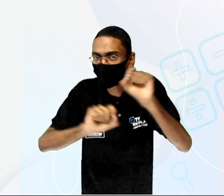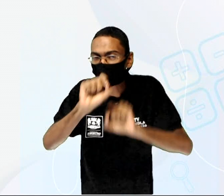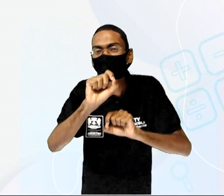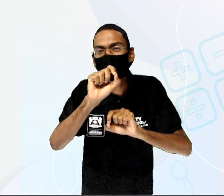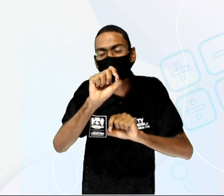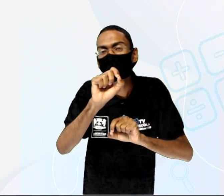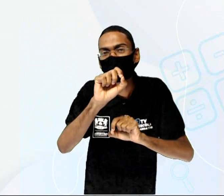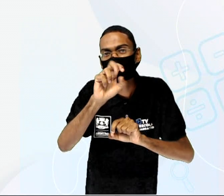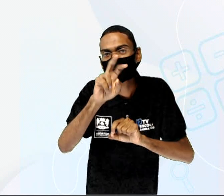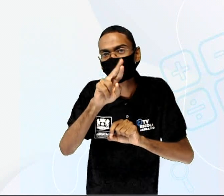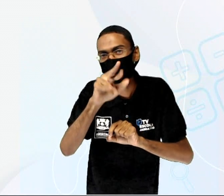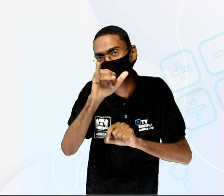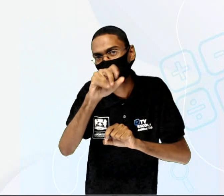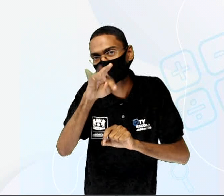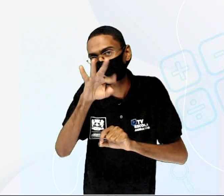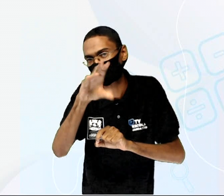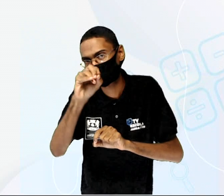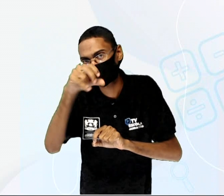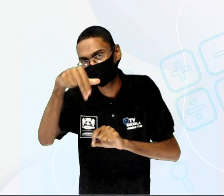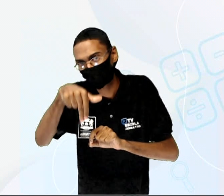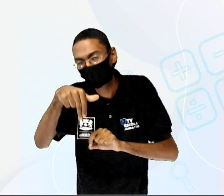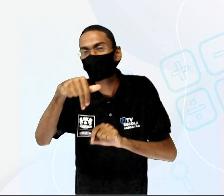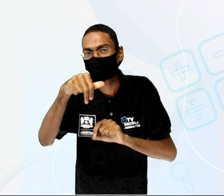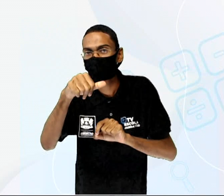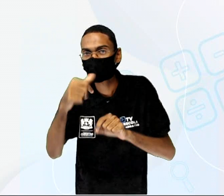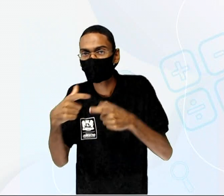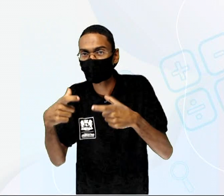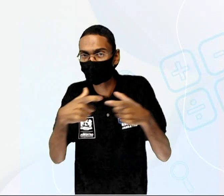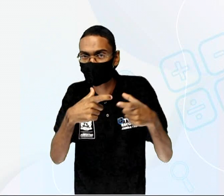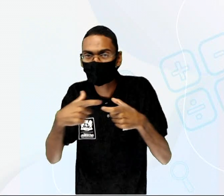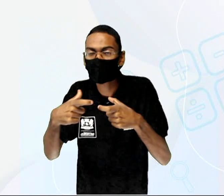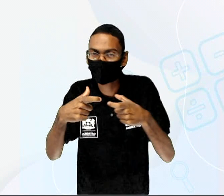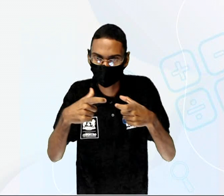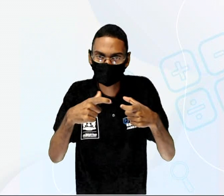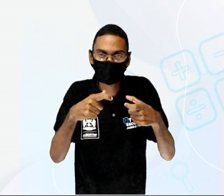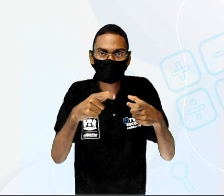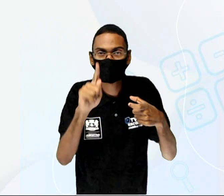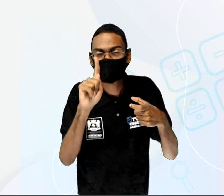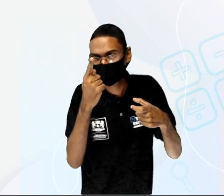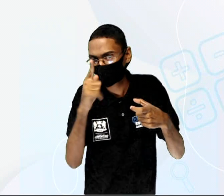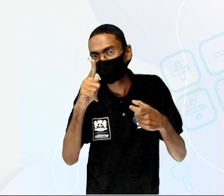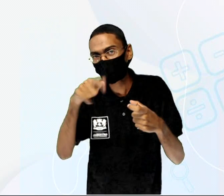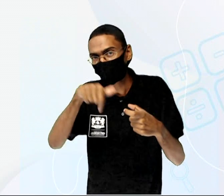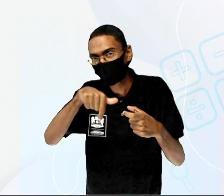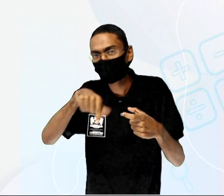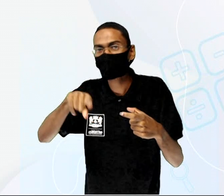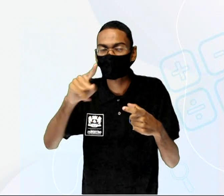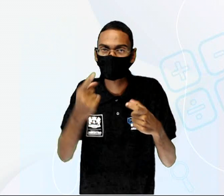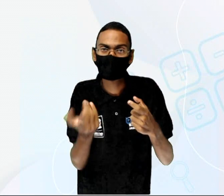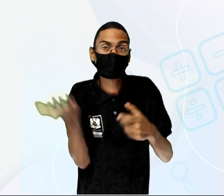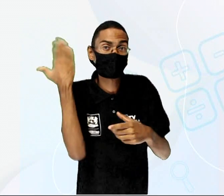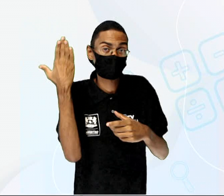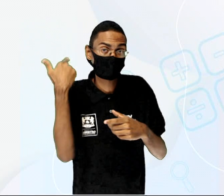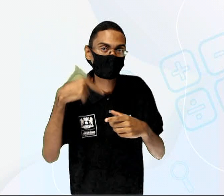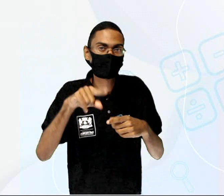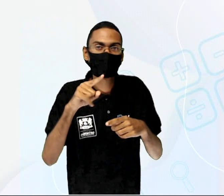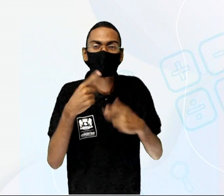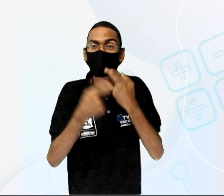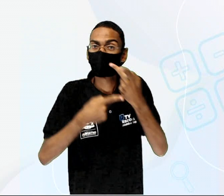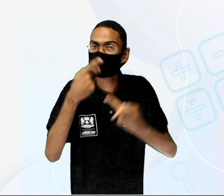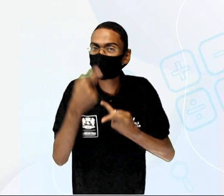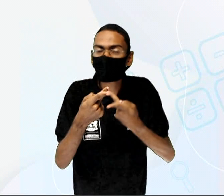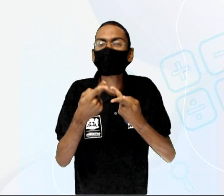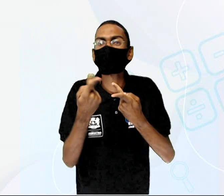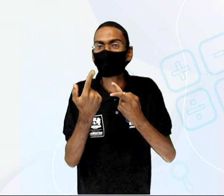São áreas geológicas bastante antigas. Lembra lá que uma das nossas aulas nós falamos sobre o início